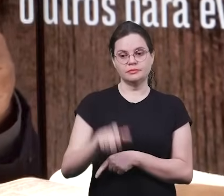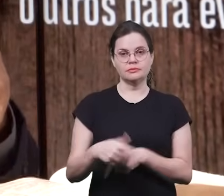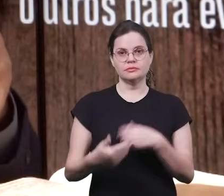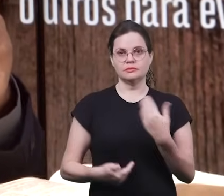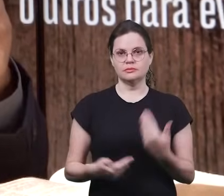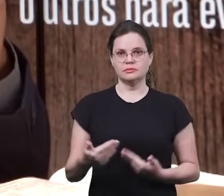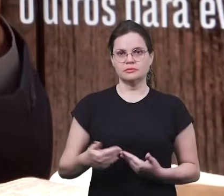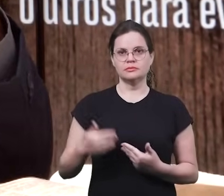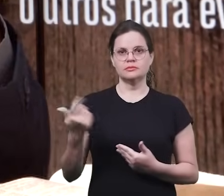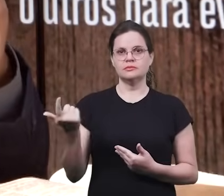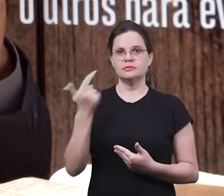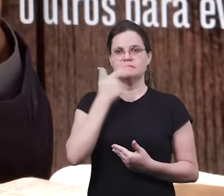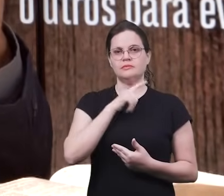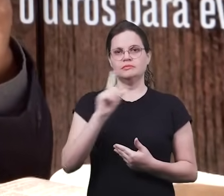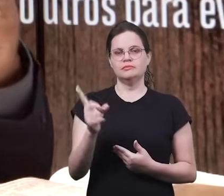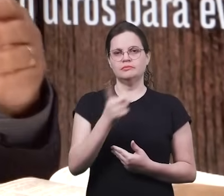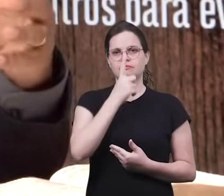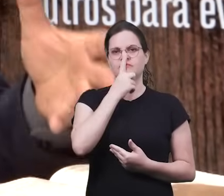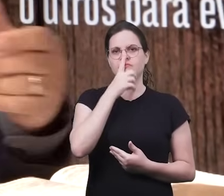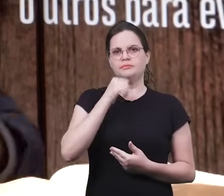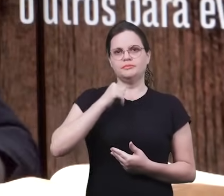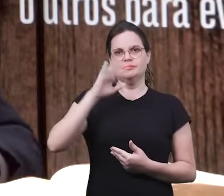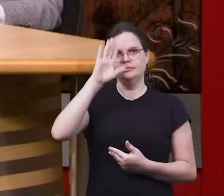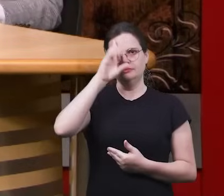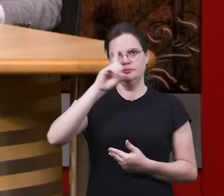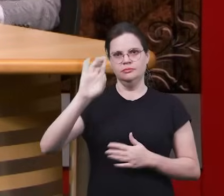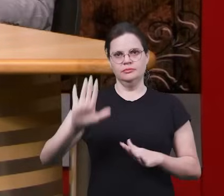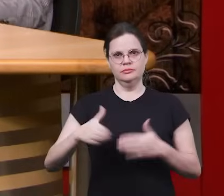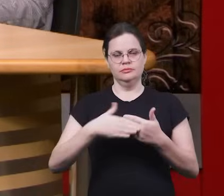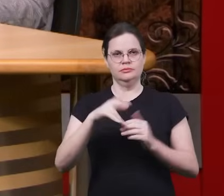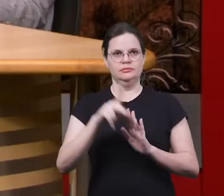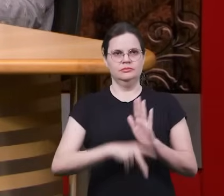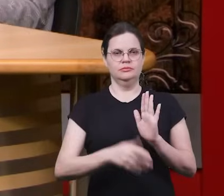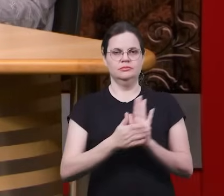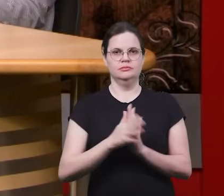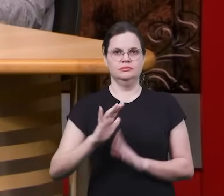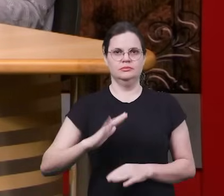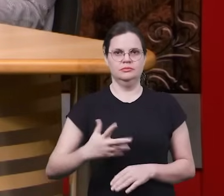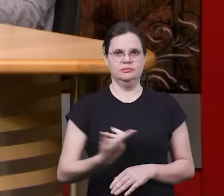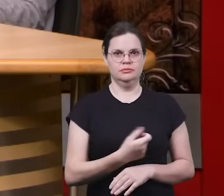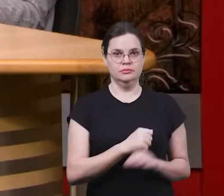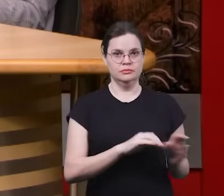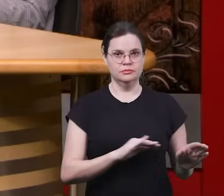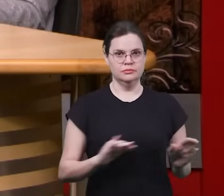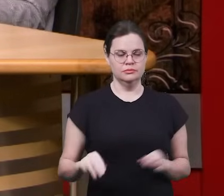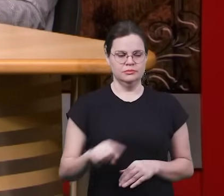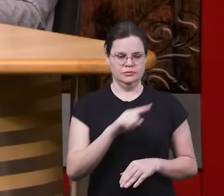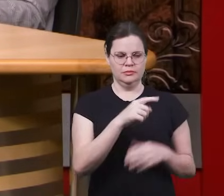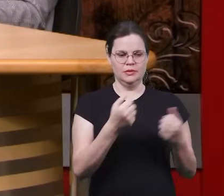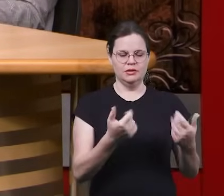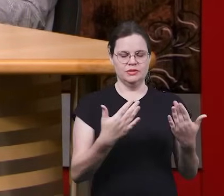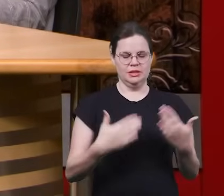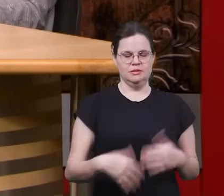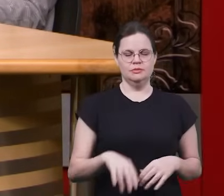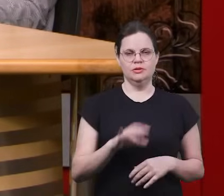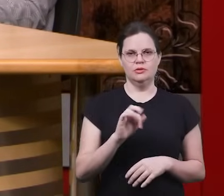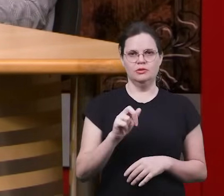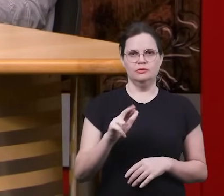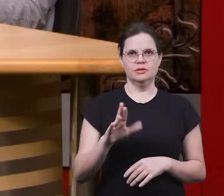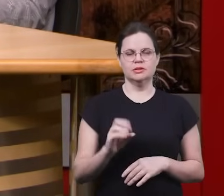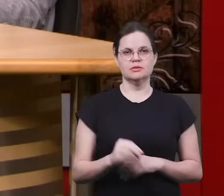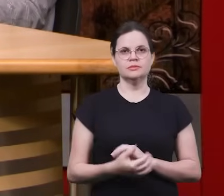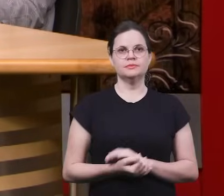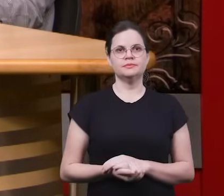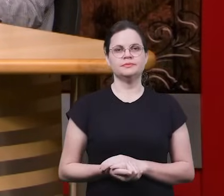a ovelha ao projeto maior de Deus, que é a salvação, que é a vida eterna. Dentro dessa linha que você entrou, Francisco,